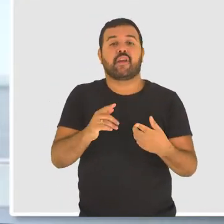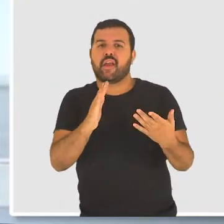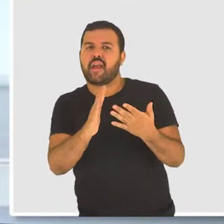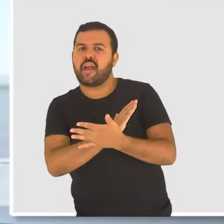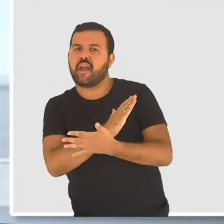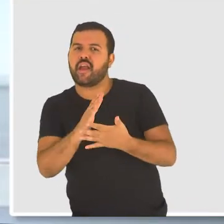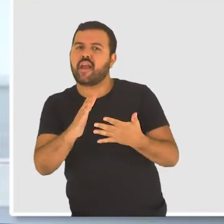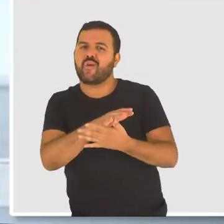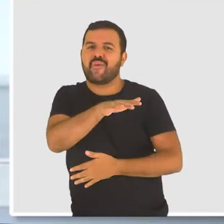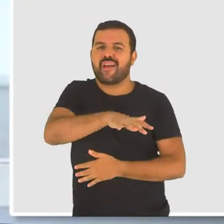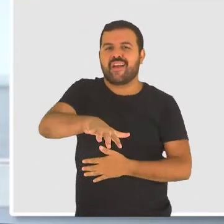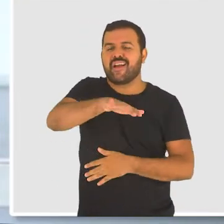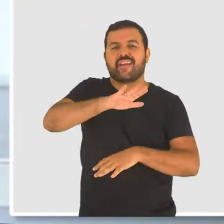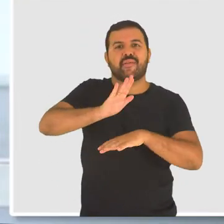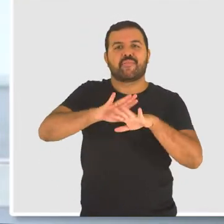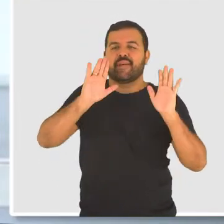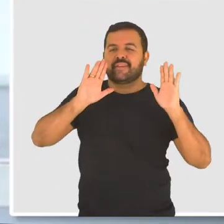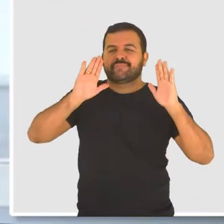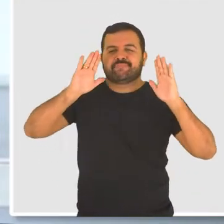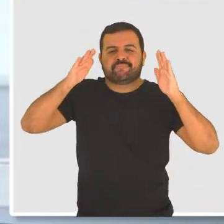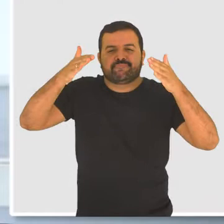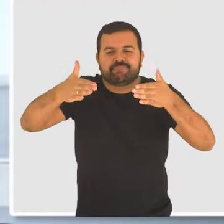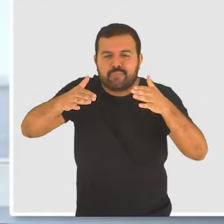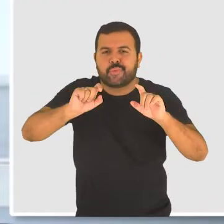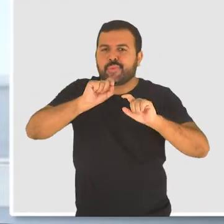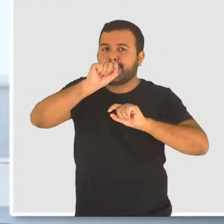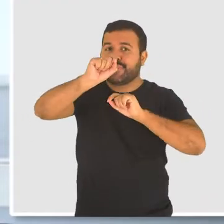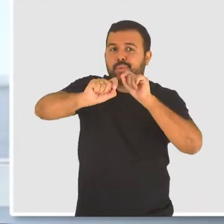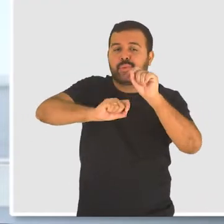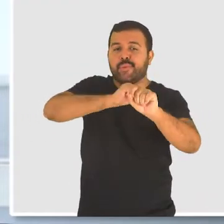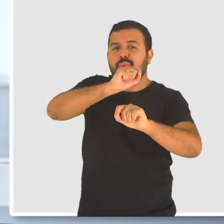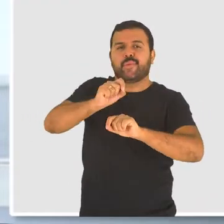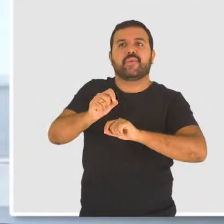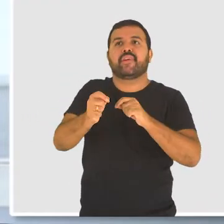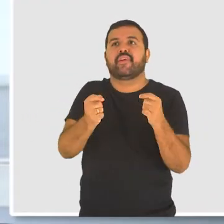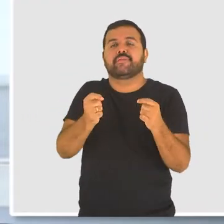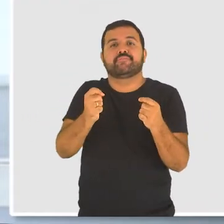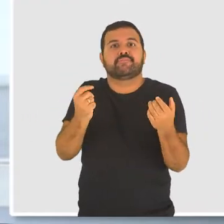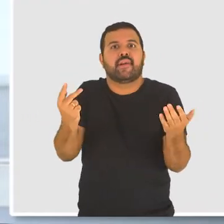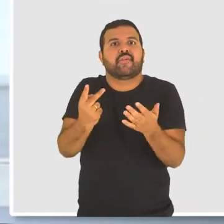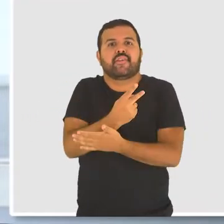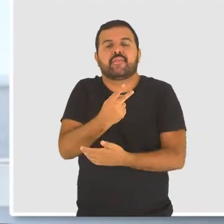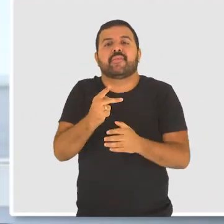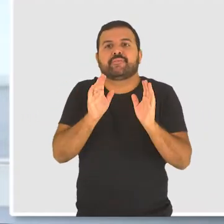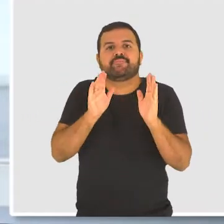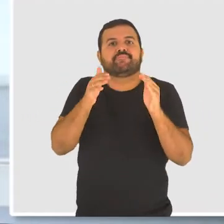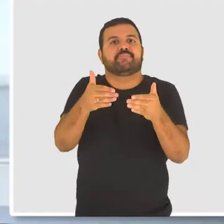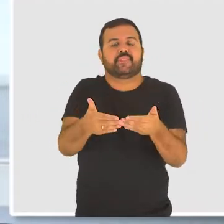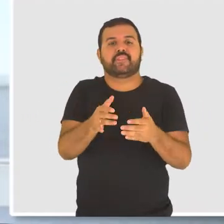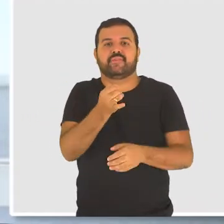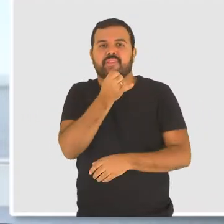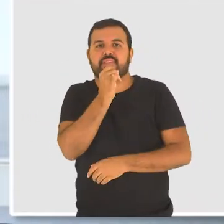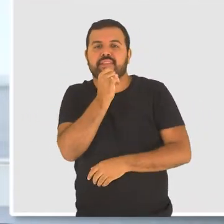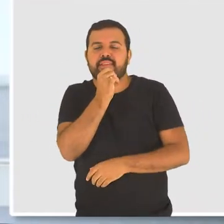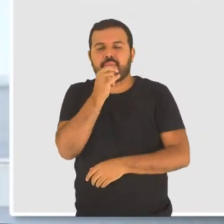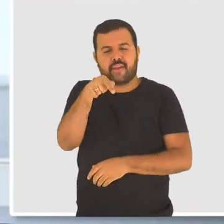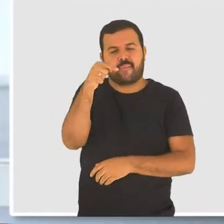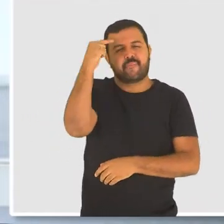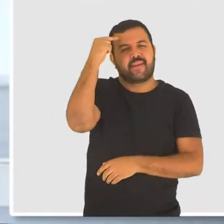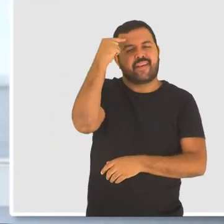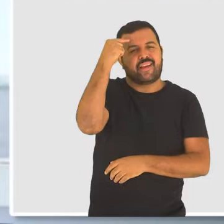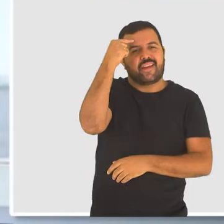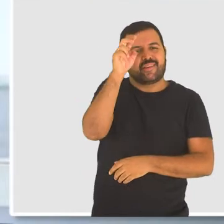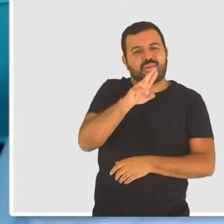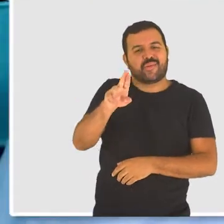fator. Por exemplo, o fator integração entre os alunos. Então, são